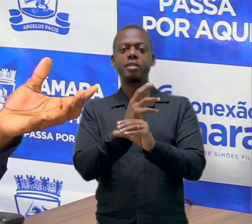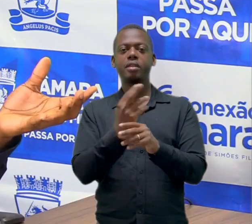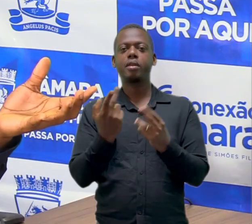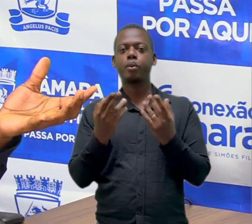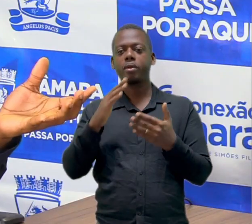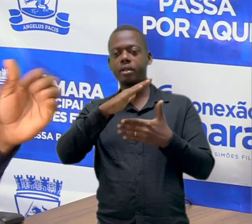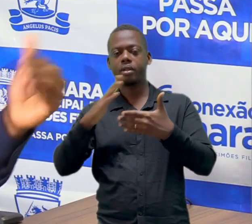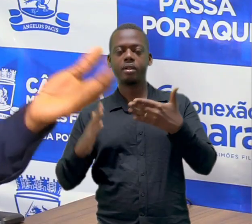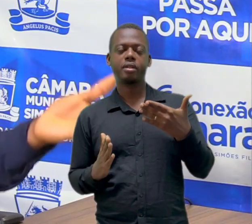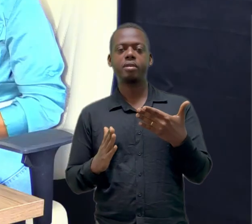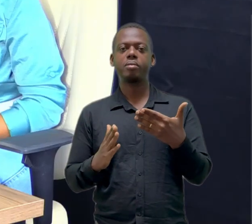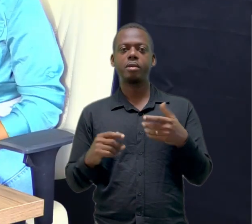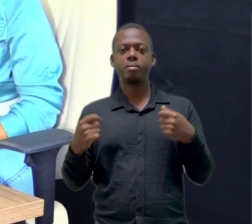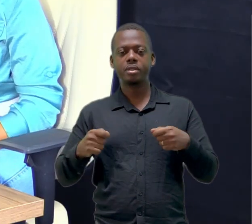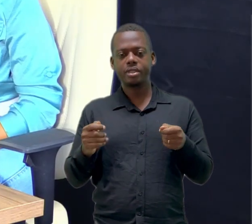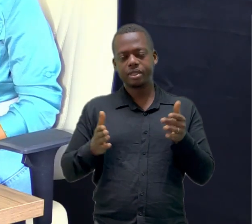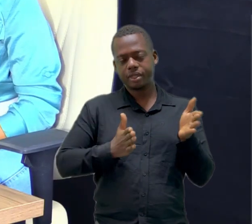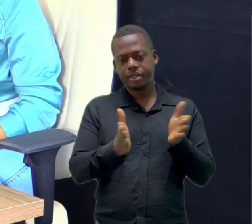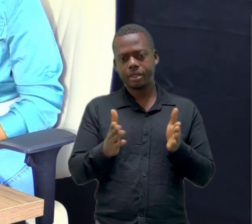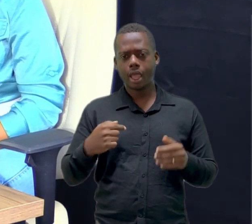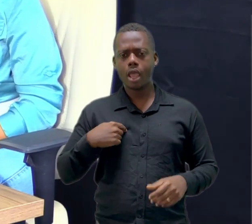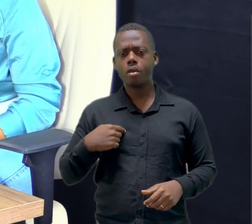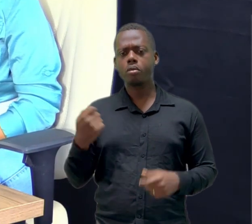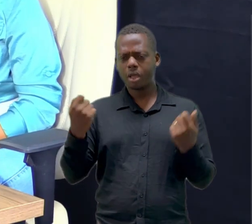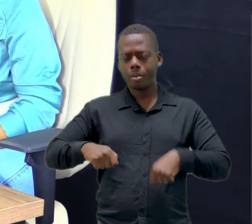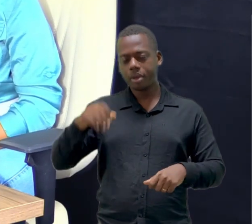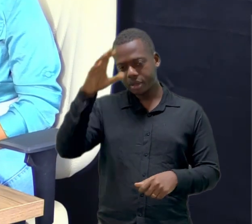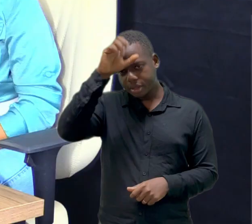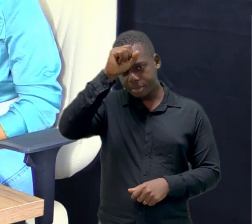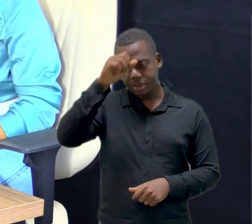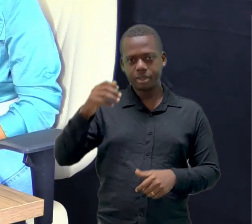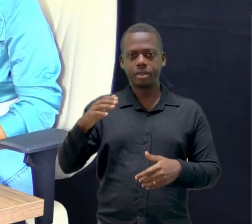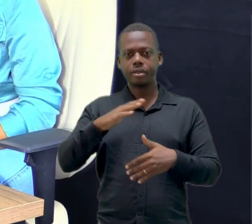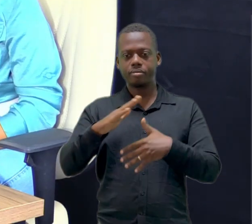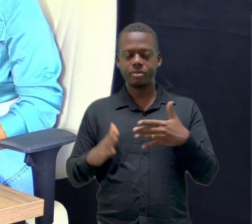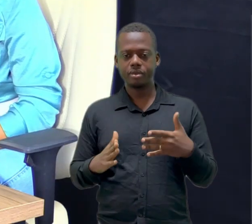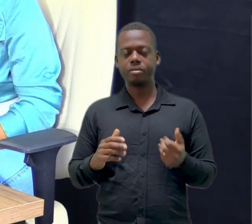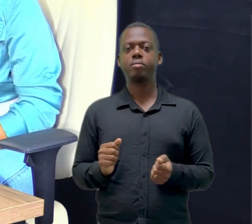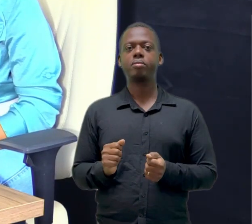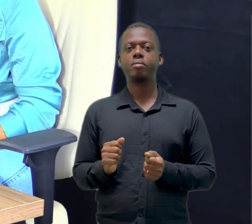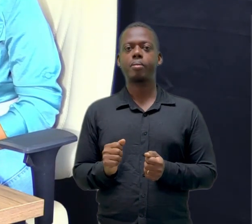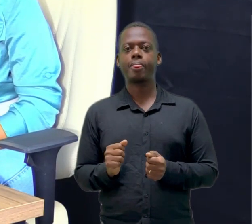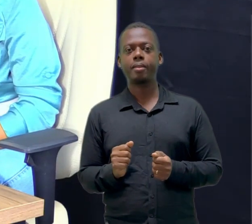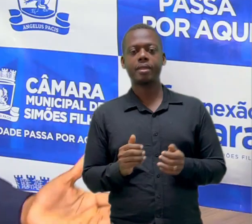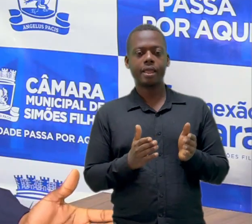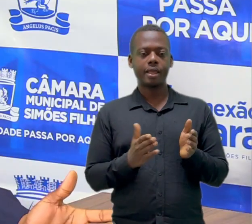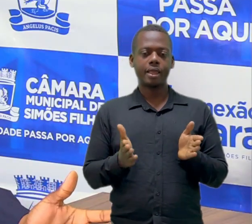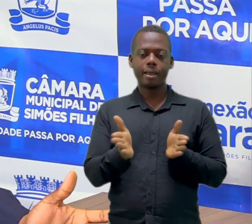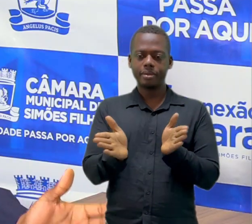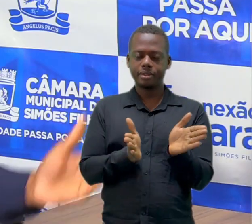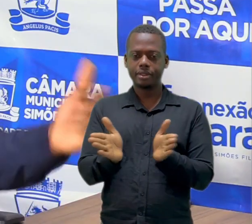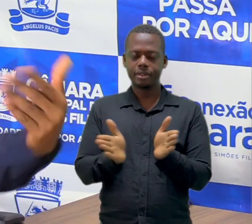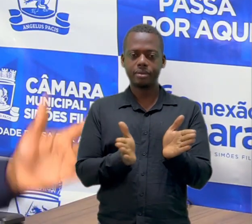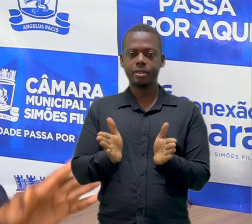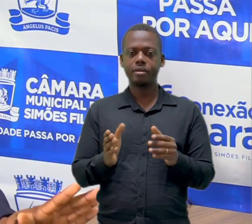para ser acessível. Porque eu posso aprender Libras, Bom, né? isso. Então, eu acabo trazendo essa acessibilidade